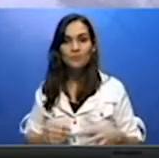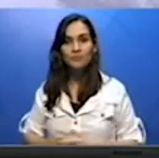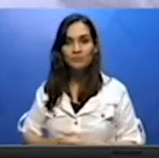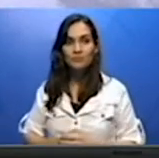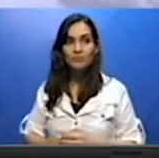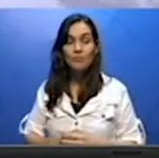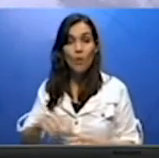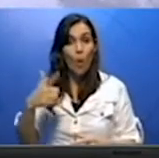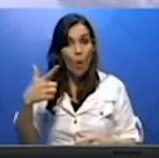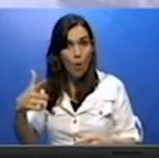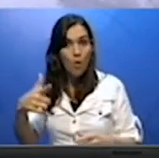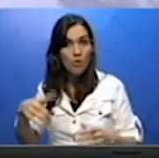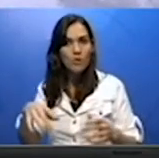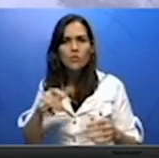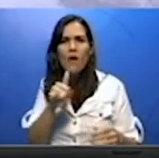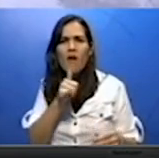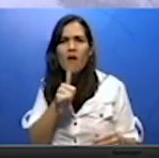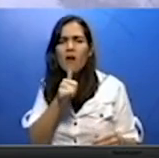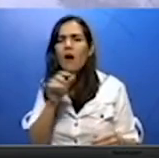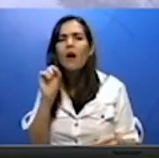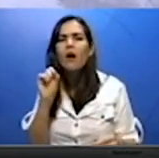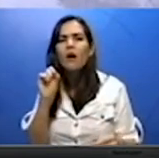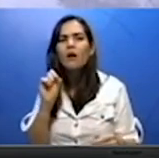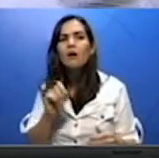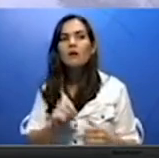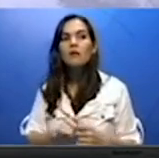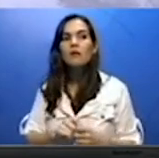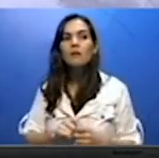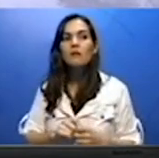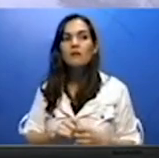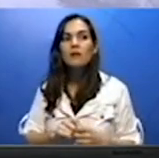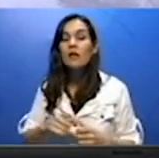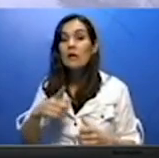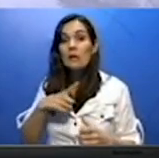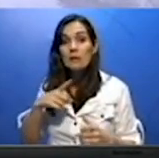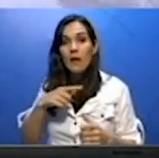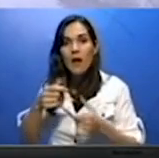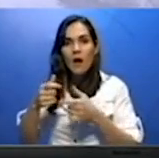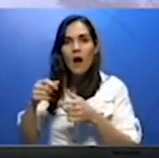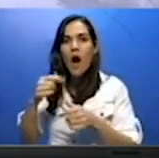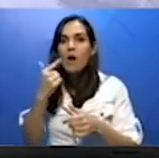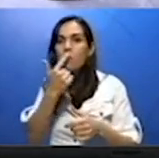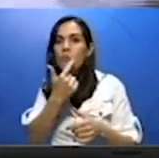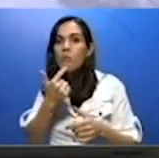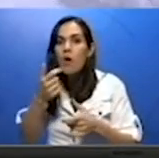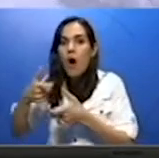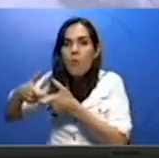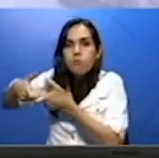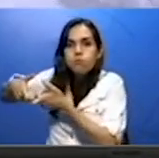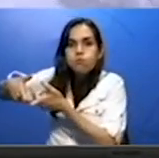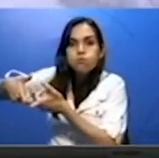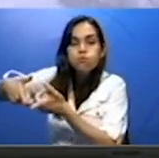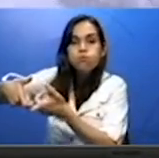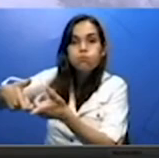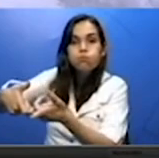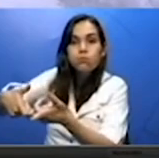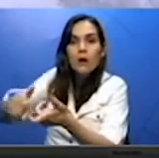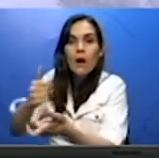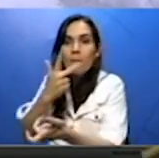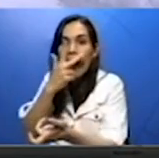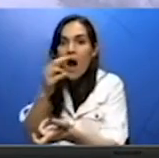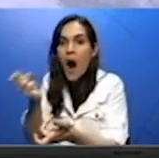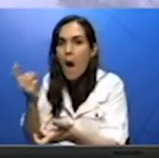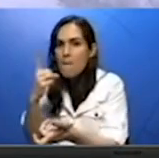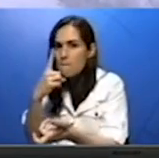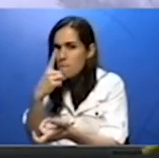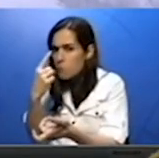e o outro exemplo de peixes sem mandíbula e com crânio também tem a boca circular é a feiticeira também chamado de peixe e